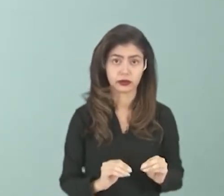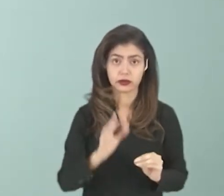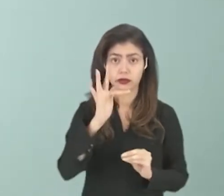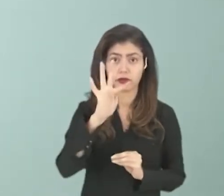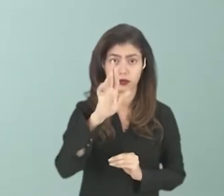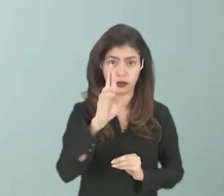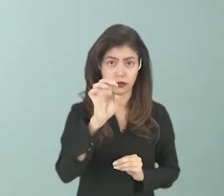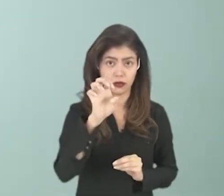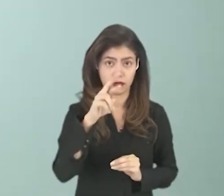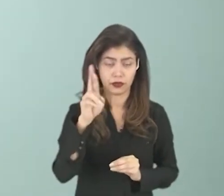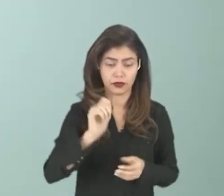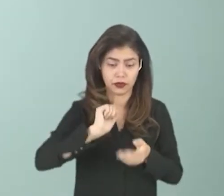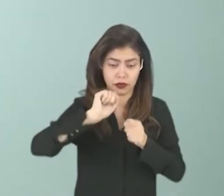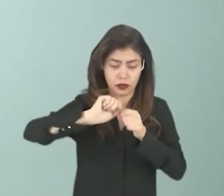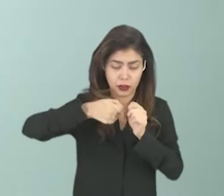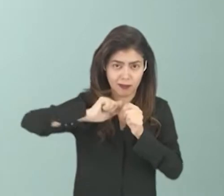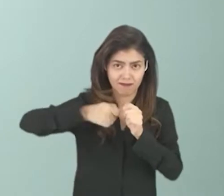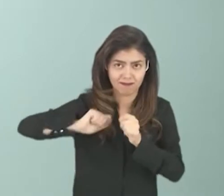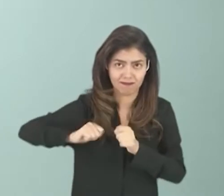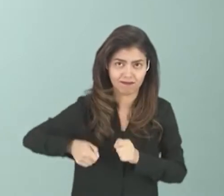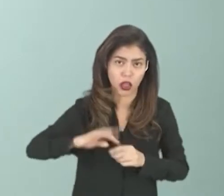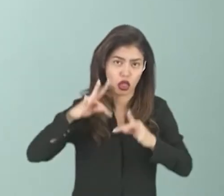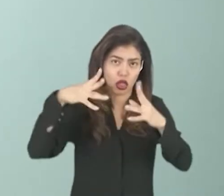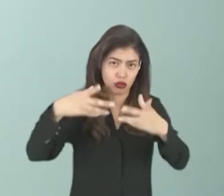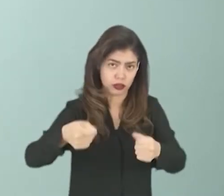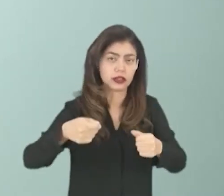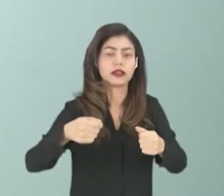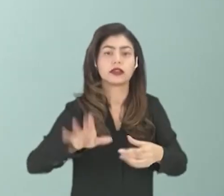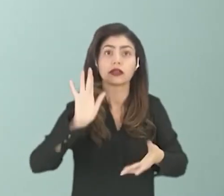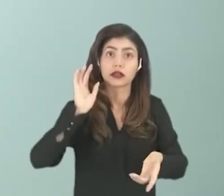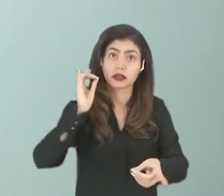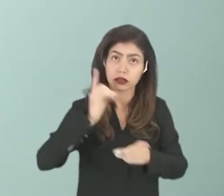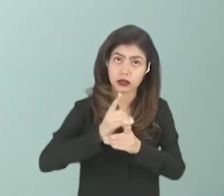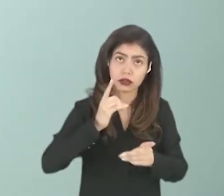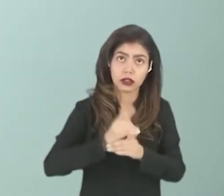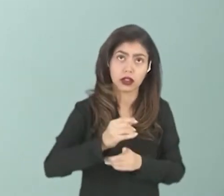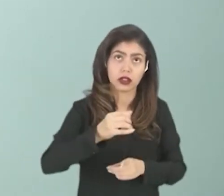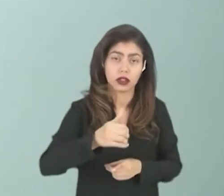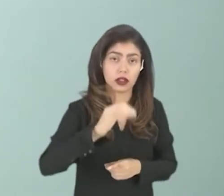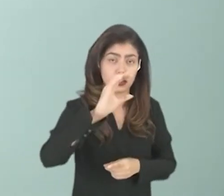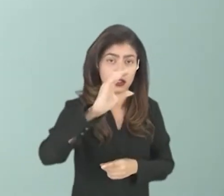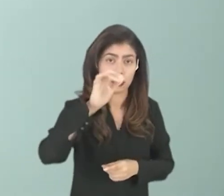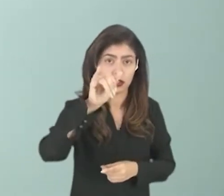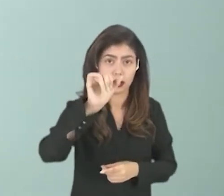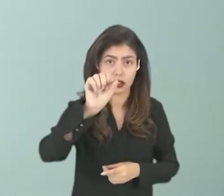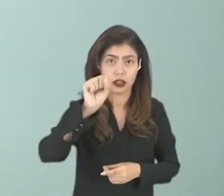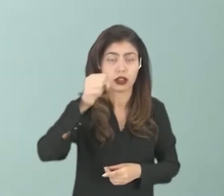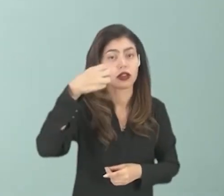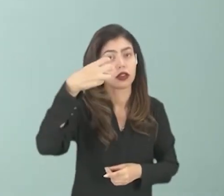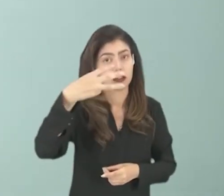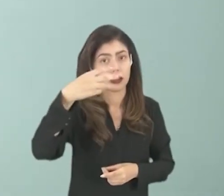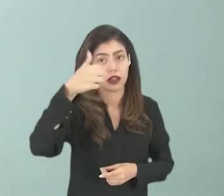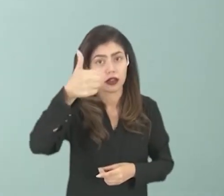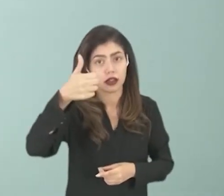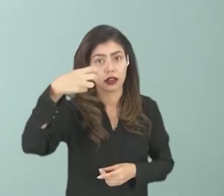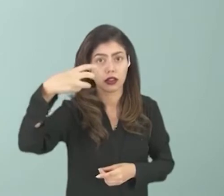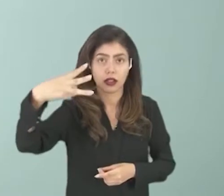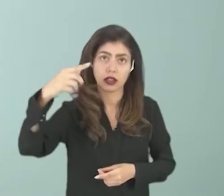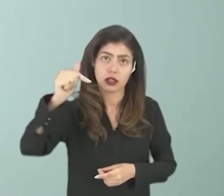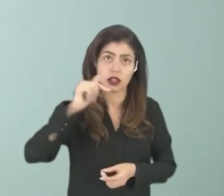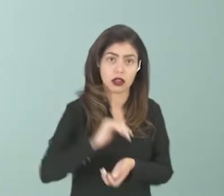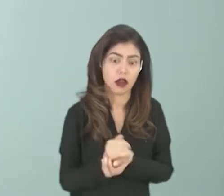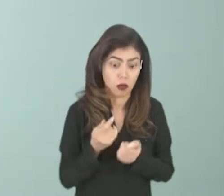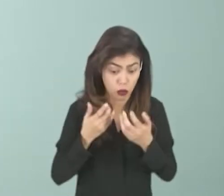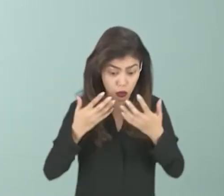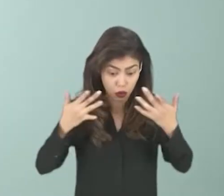ferro-velho ouvir a desmontagem dela e a partir daí acharam Césio 137 verificaram que tem uma substância ou material